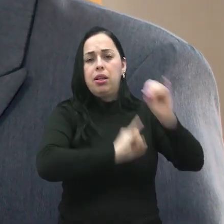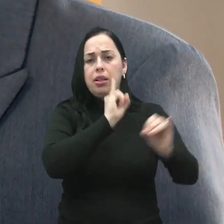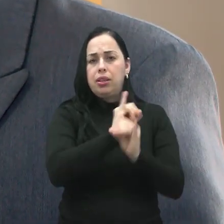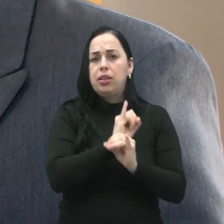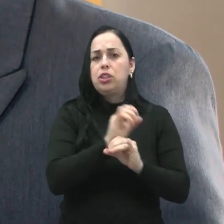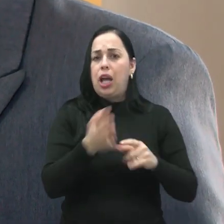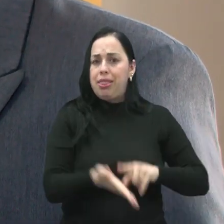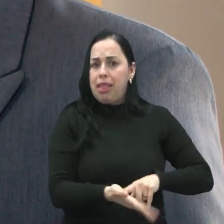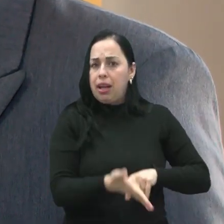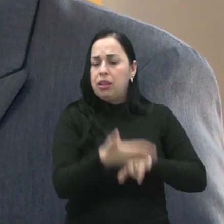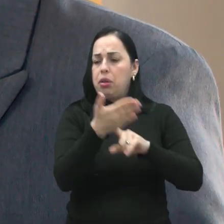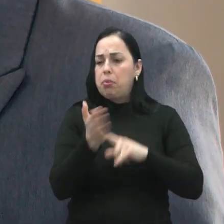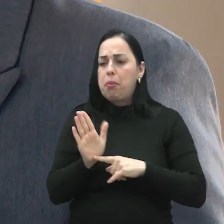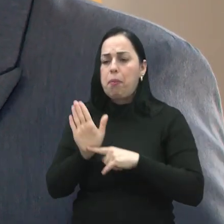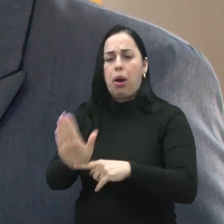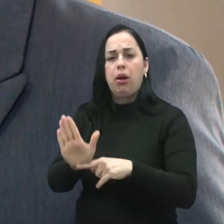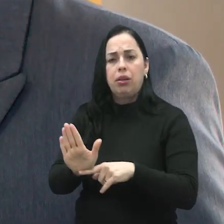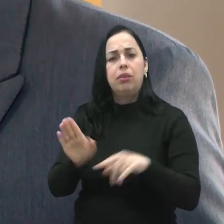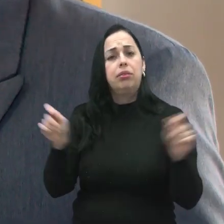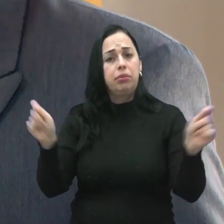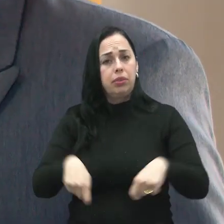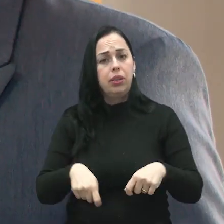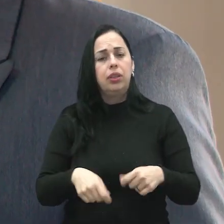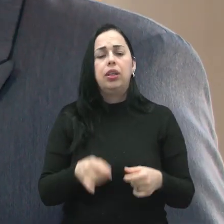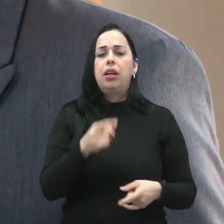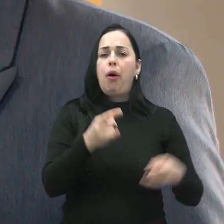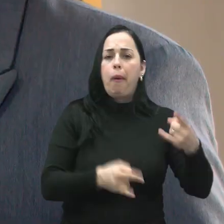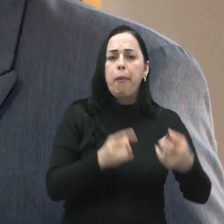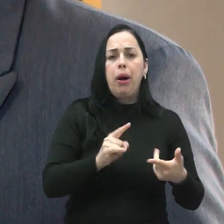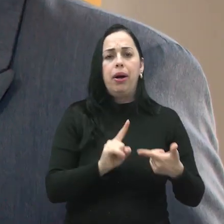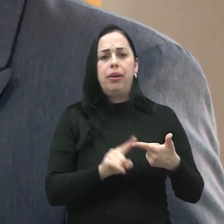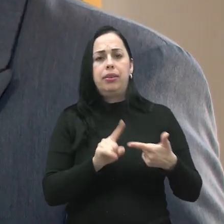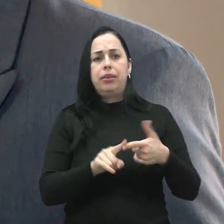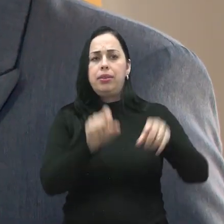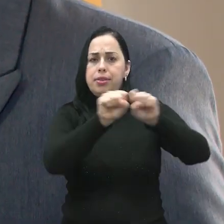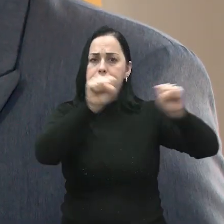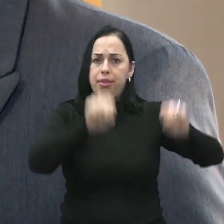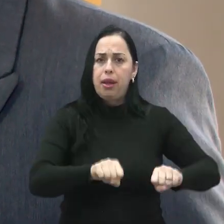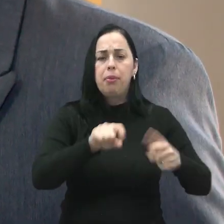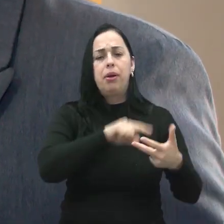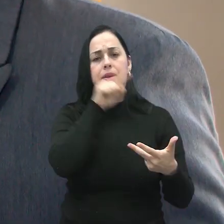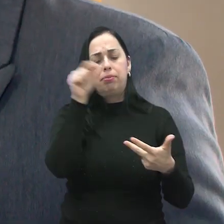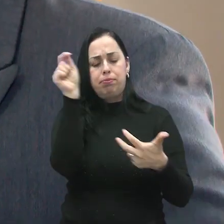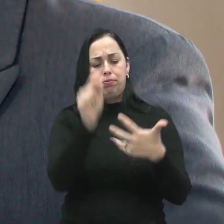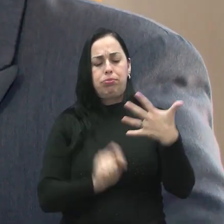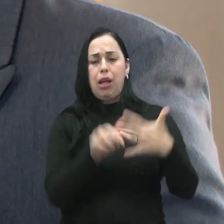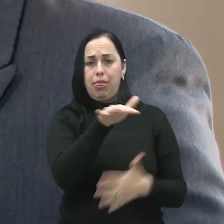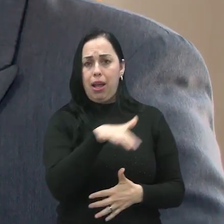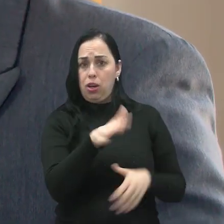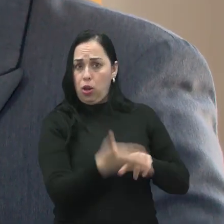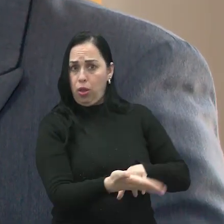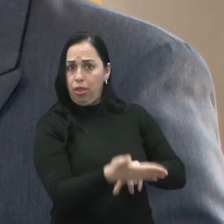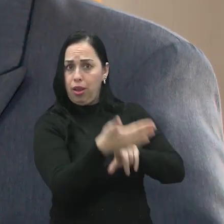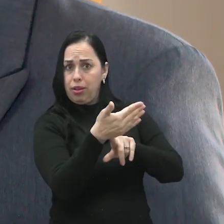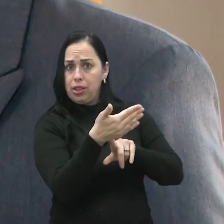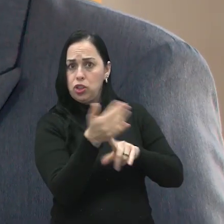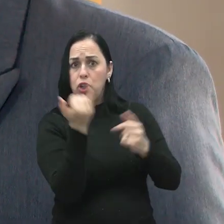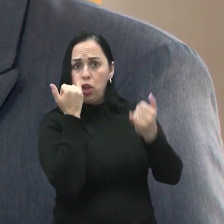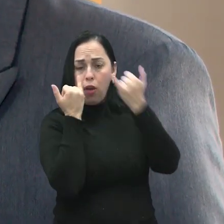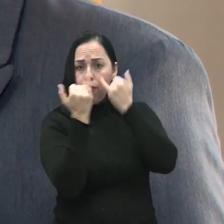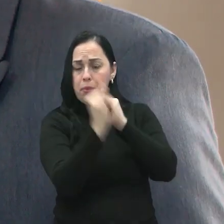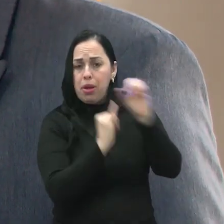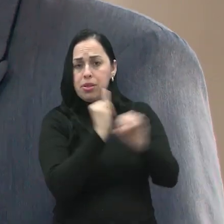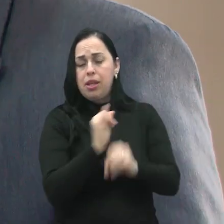que a tecnologia pode nos trazer. Robótica, programação, toda essa área de tecnologia